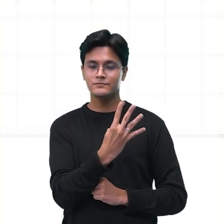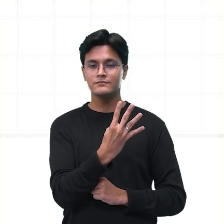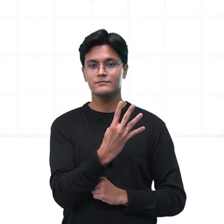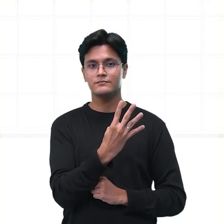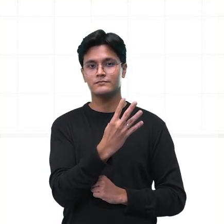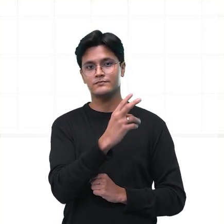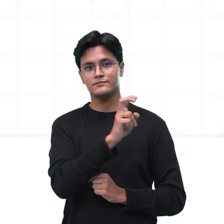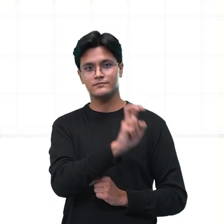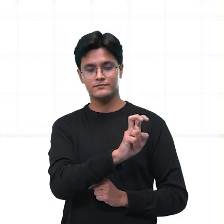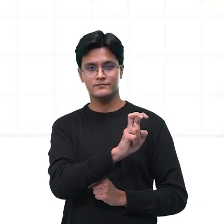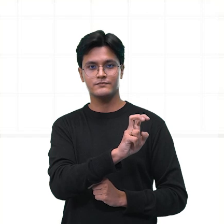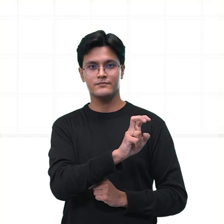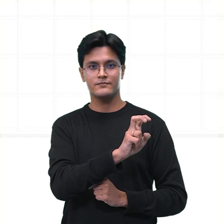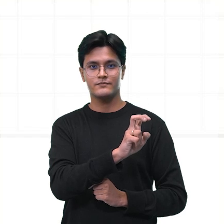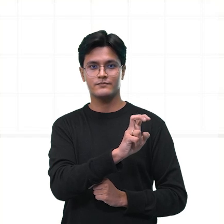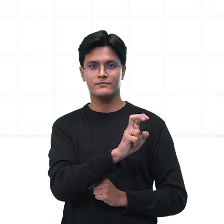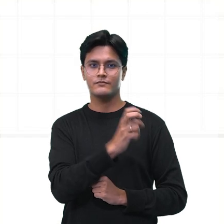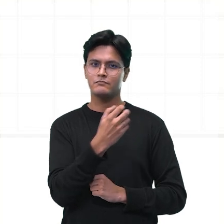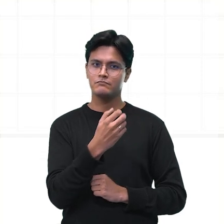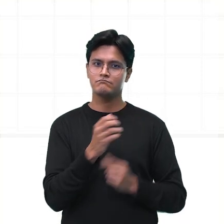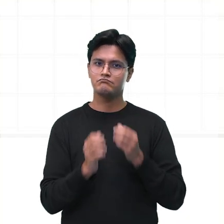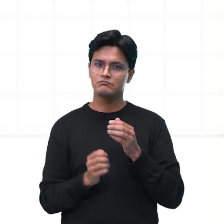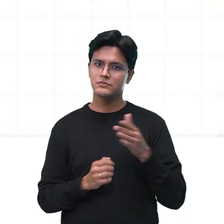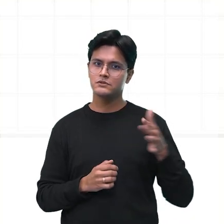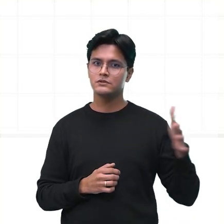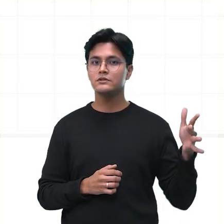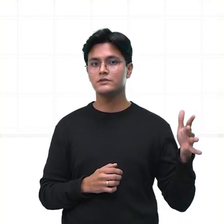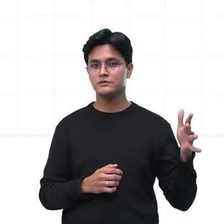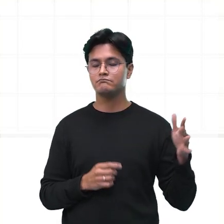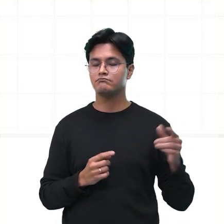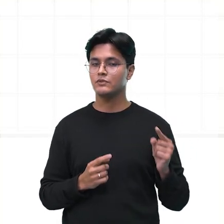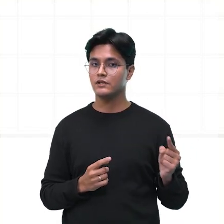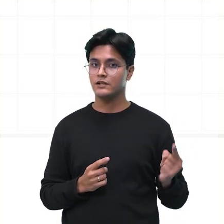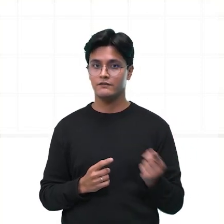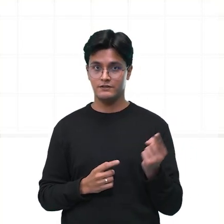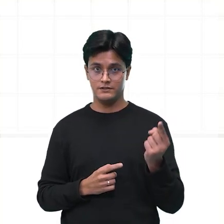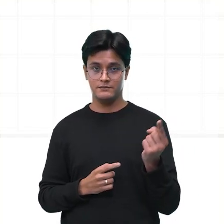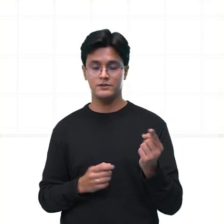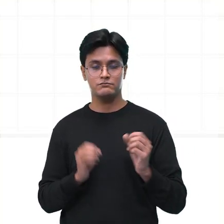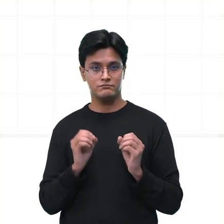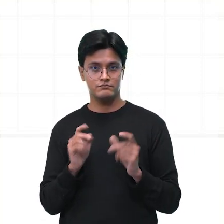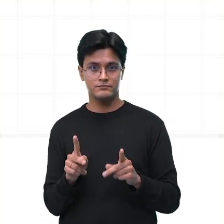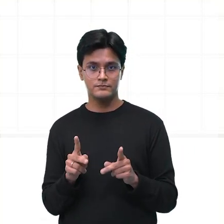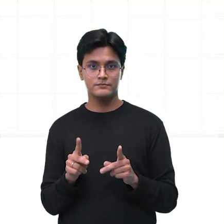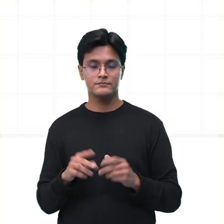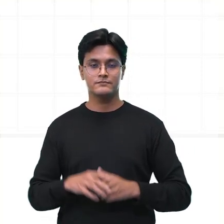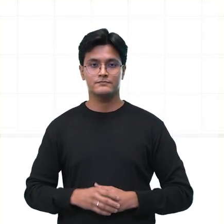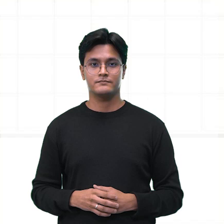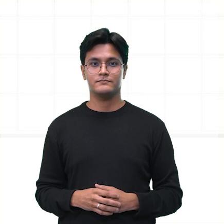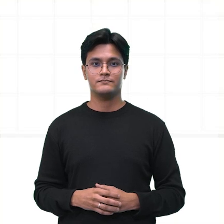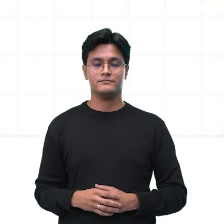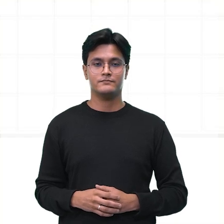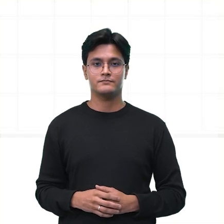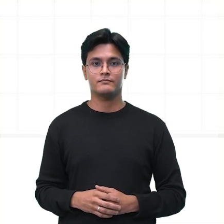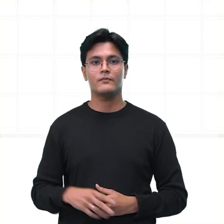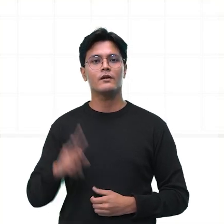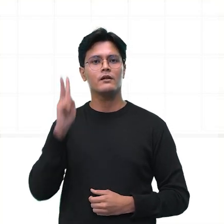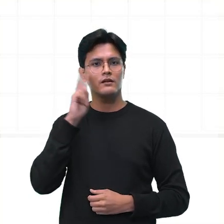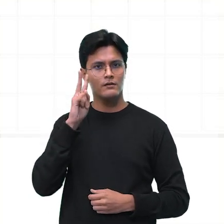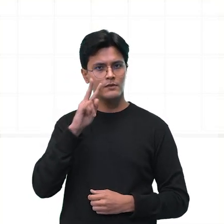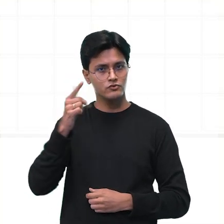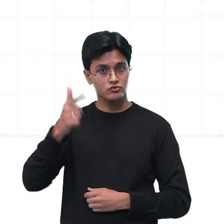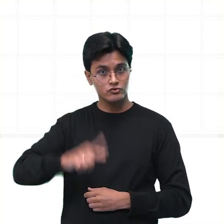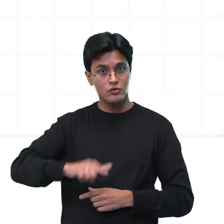4 5 e Assim Segue infinitamente tudo bem lembrando